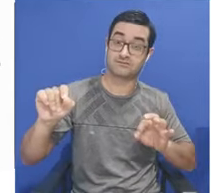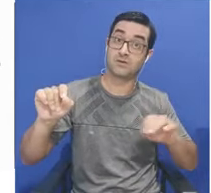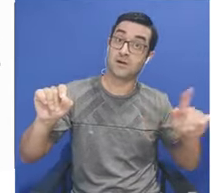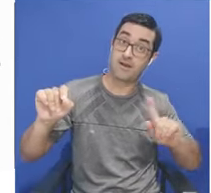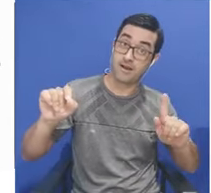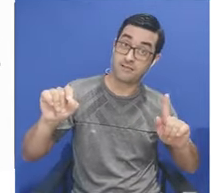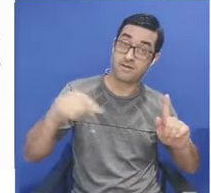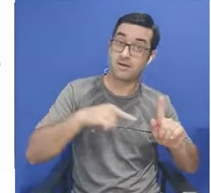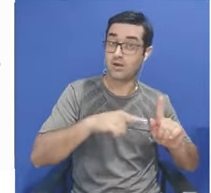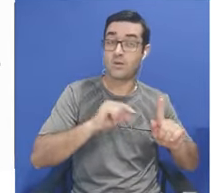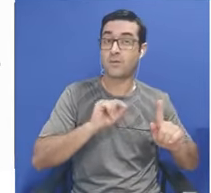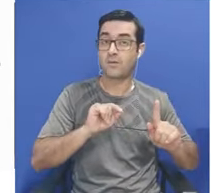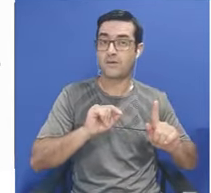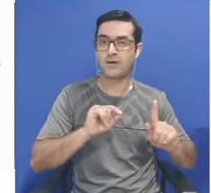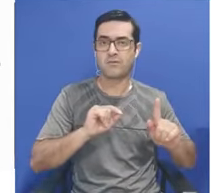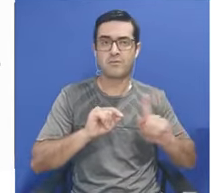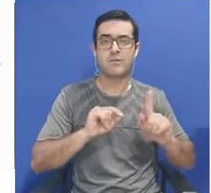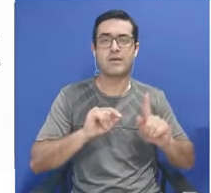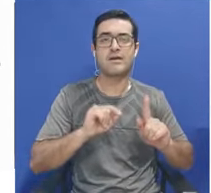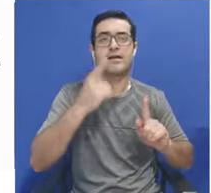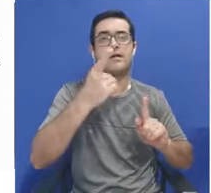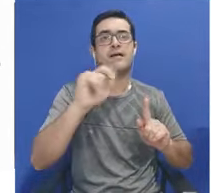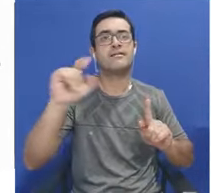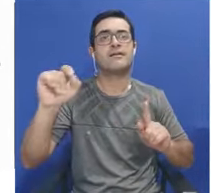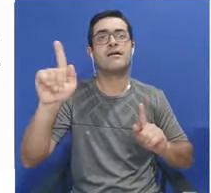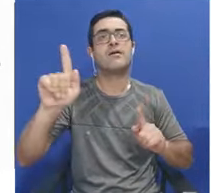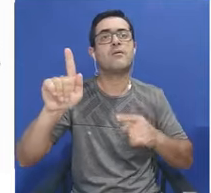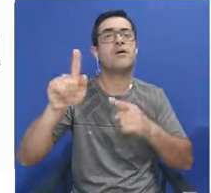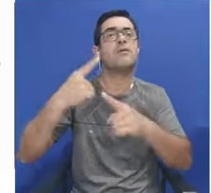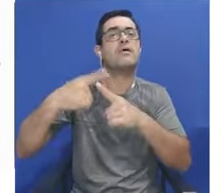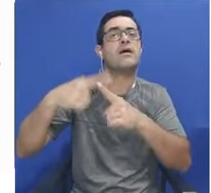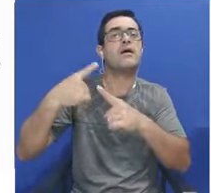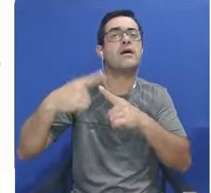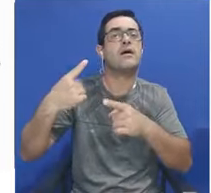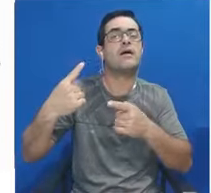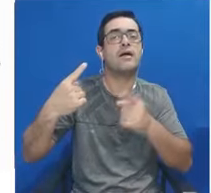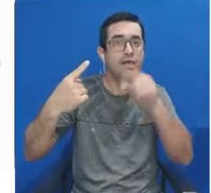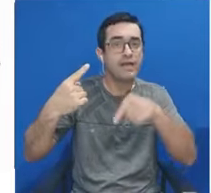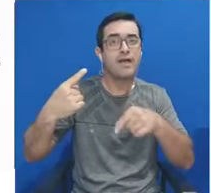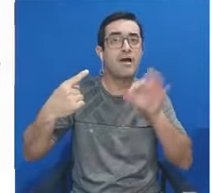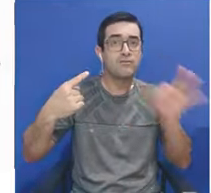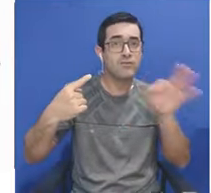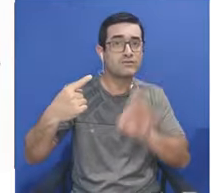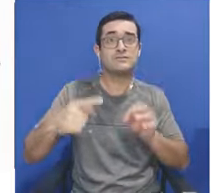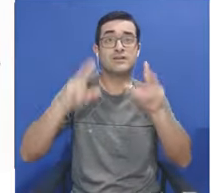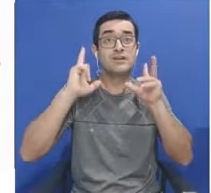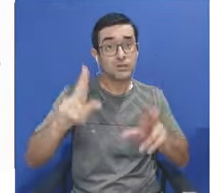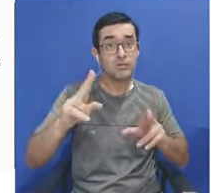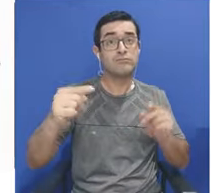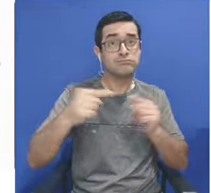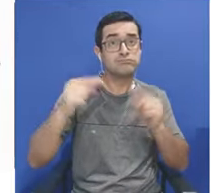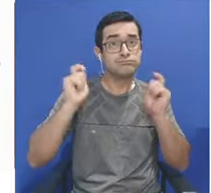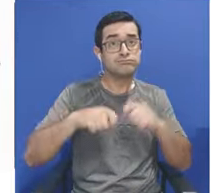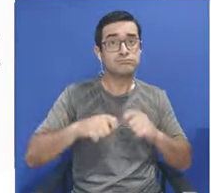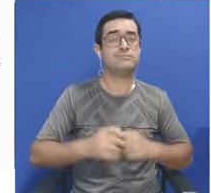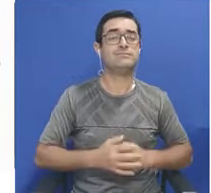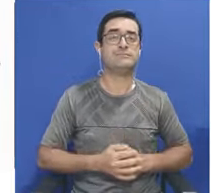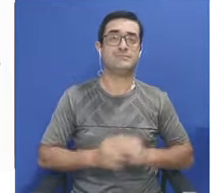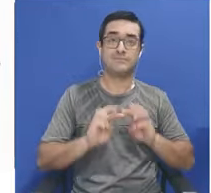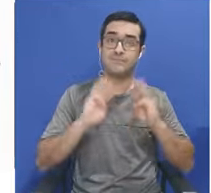a porcentagem em massa. Ficou claro? Então, o que eu vou fazer? Para converter a